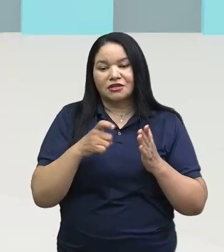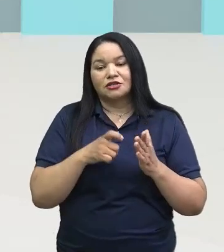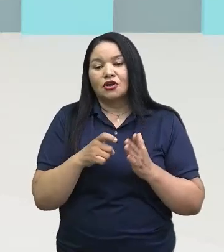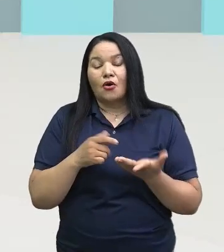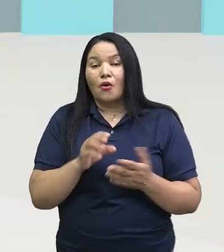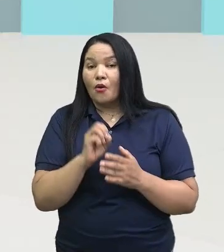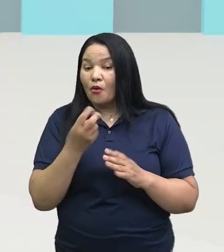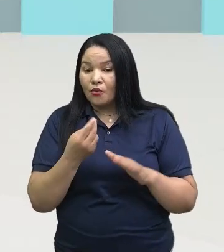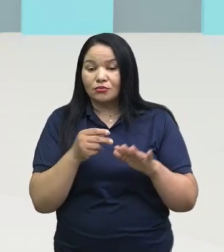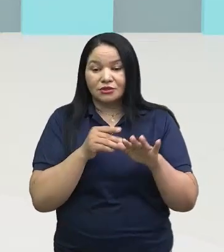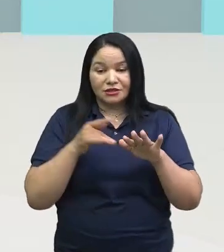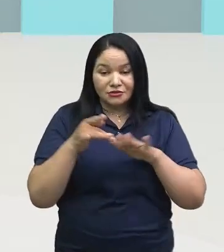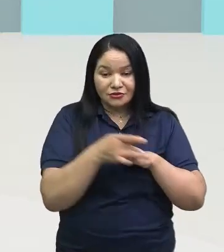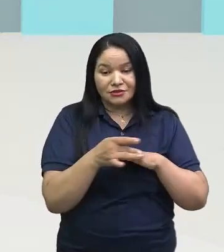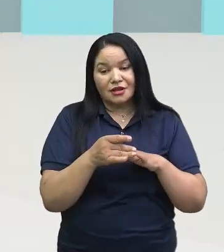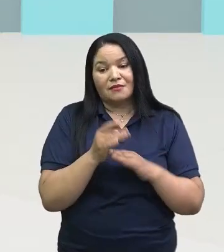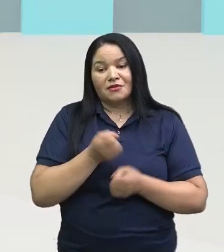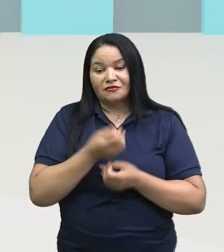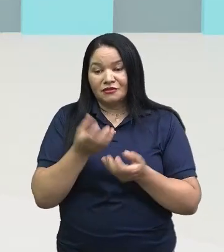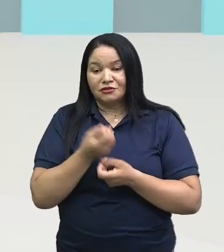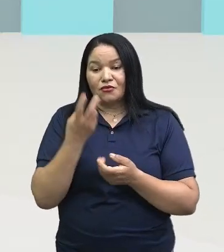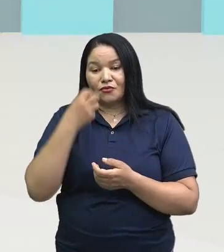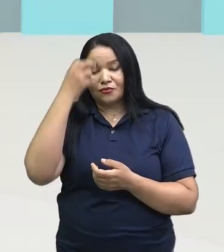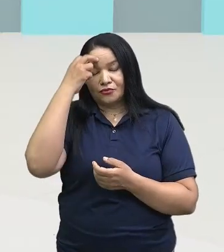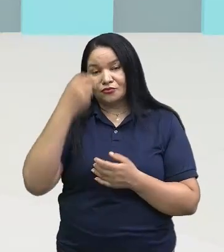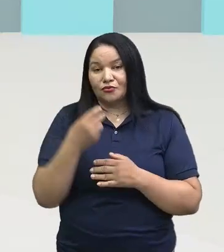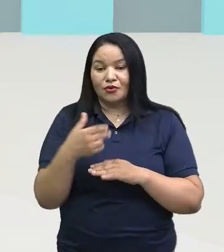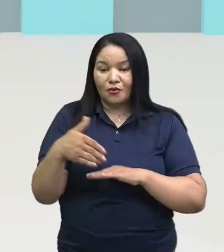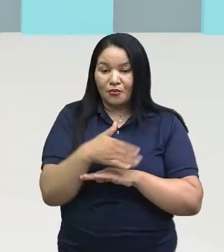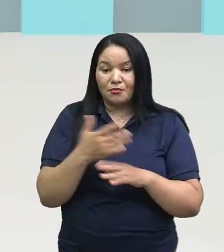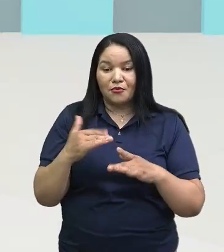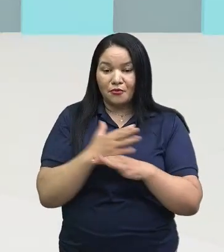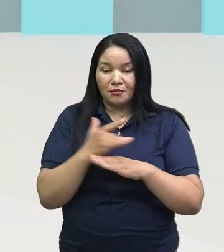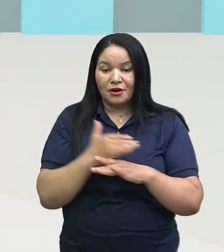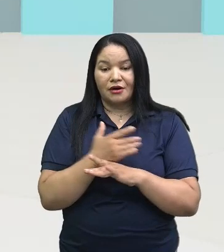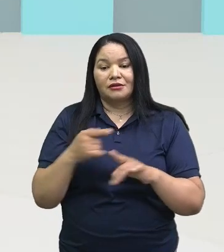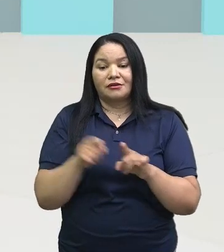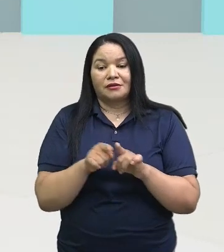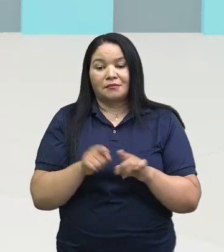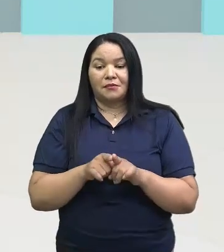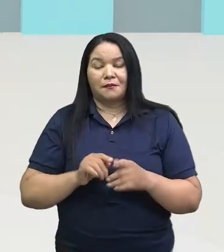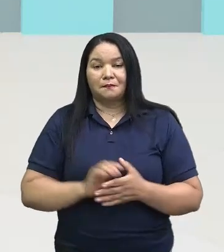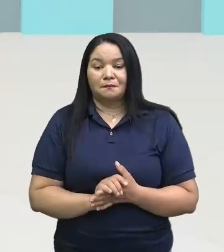redes sociais, como as manifestações de cultura urbana, como o hip hop.